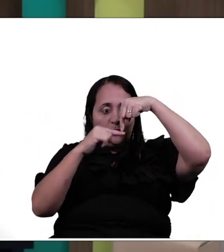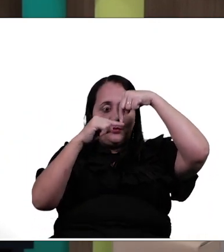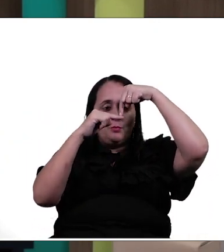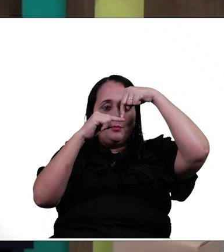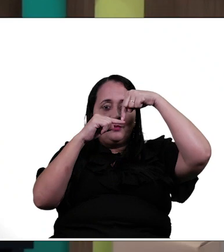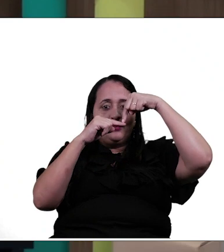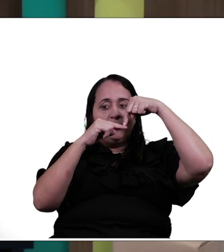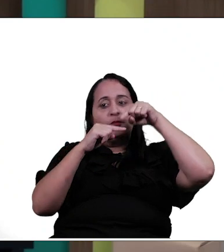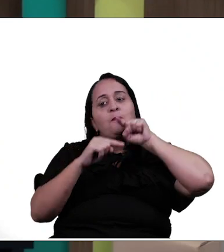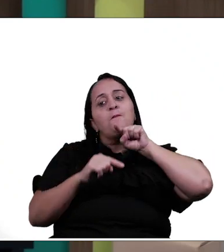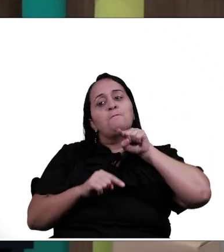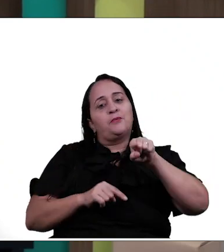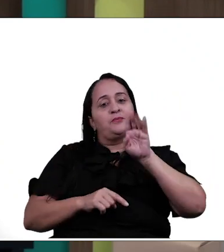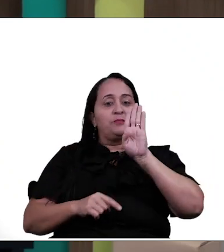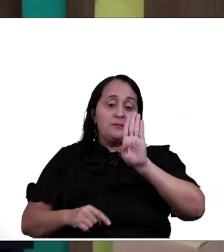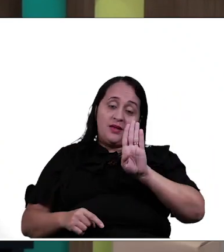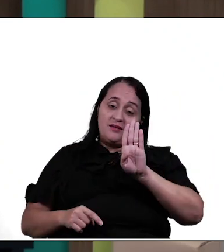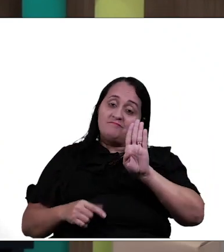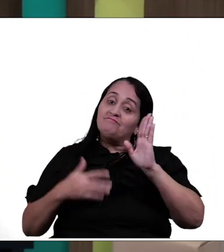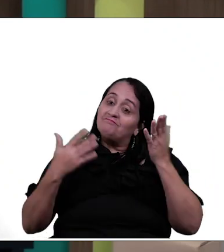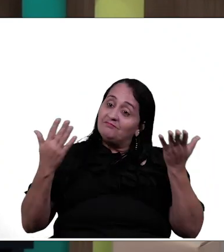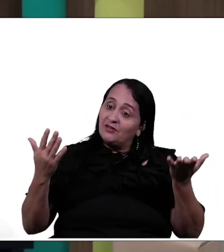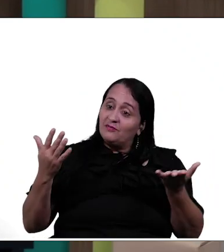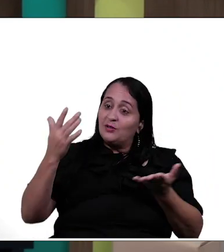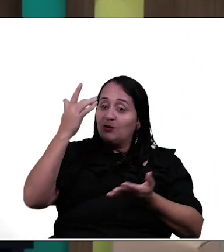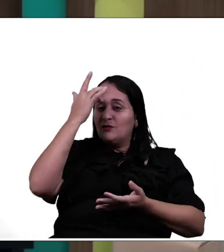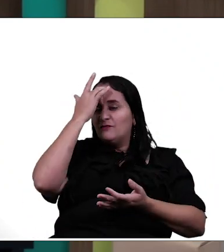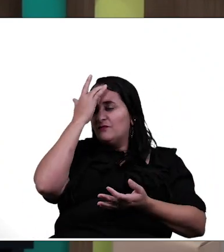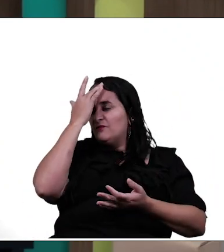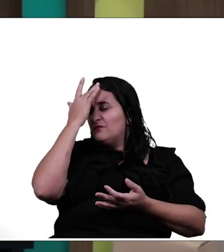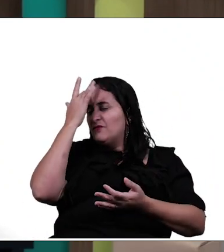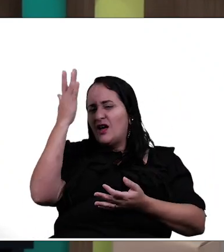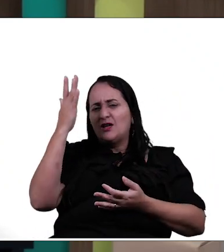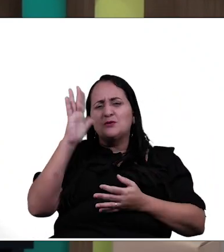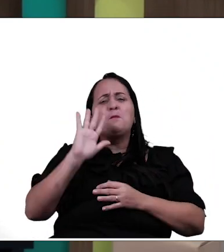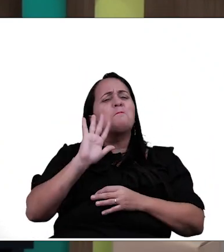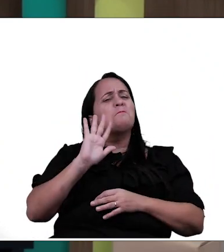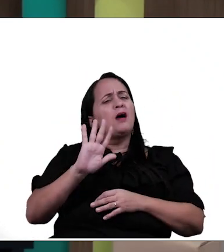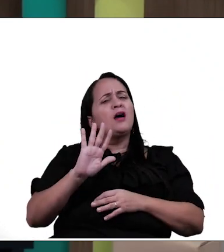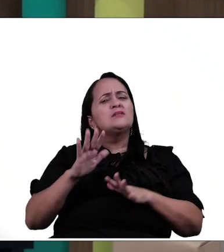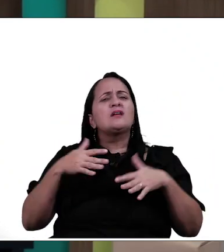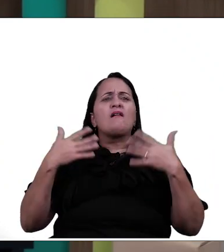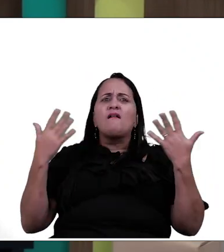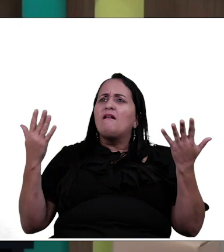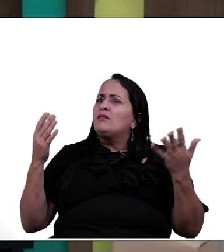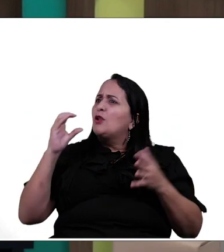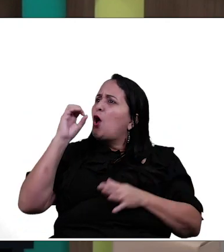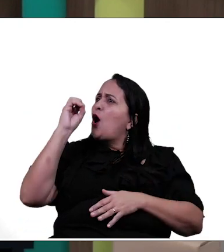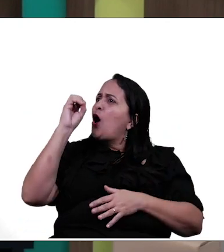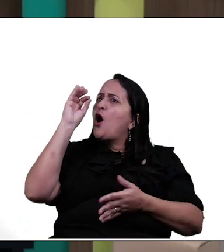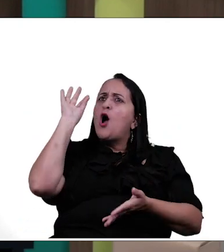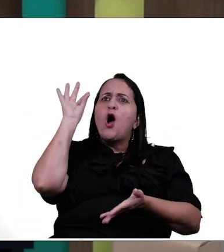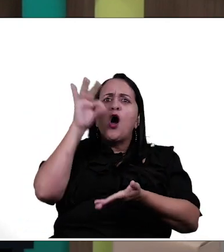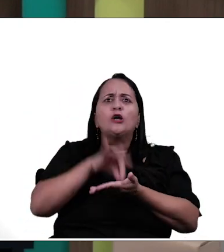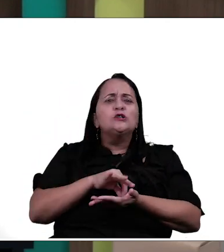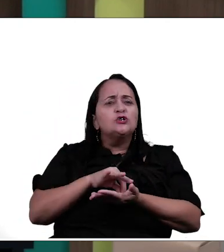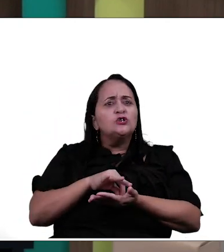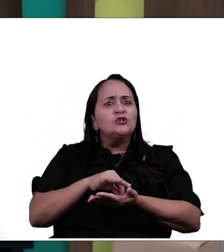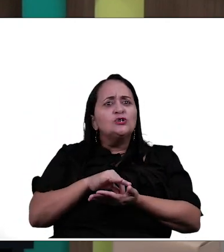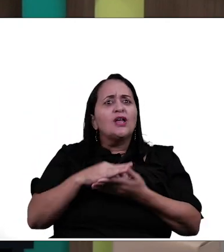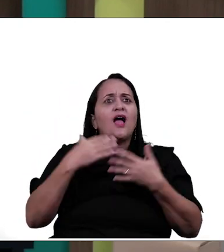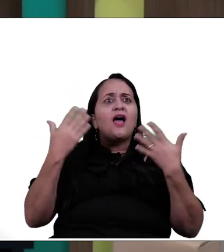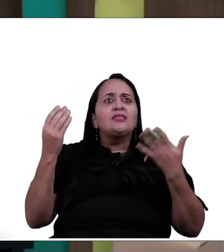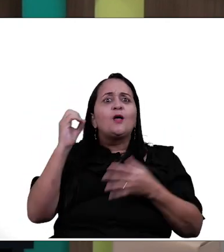continha. 135 menos 13, 3 para 5, 2, 1 para